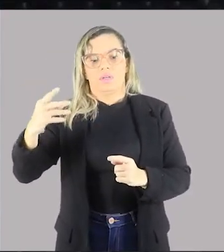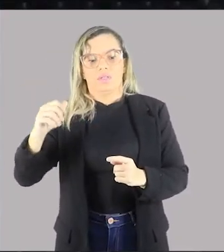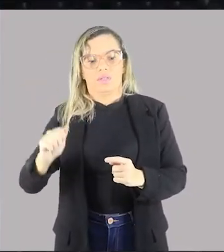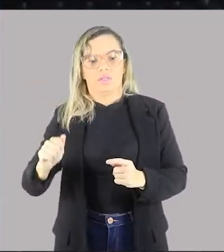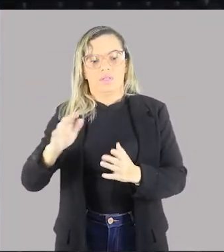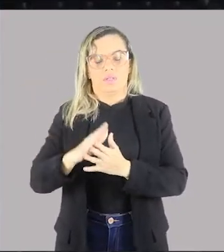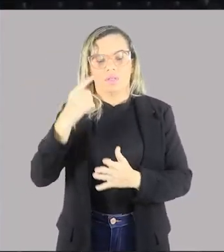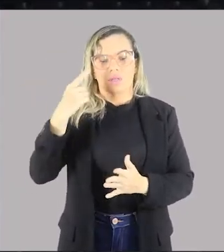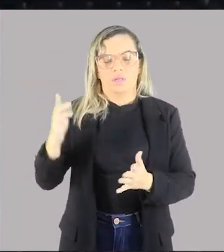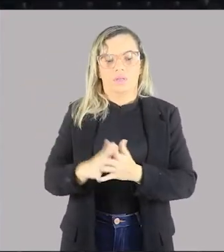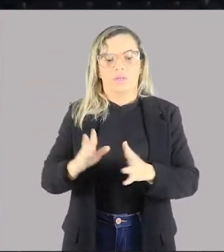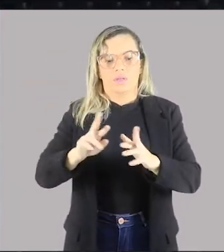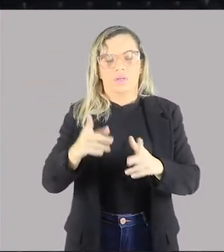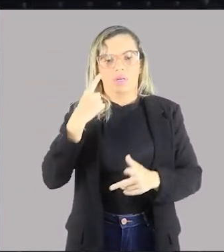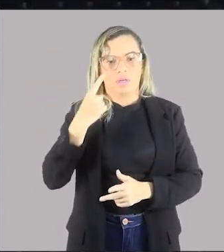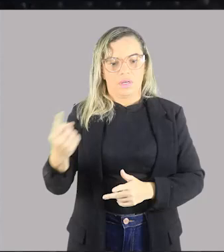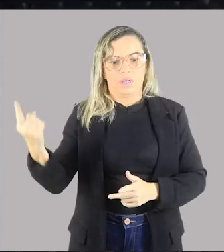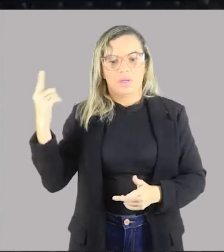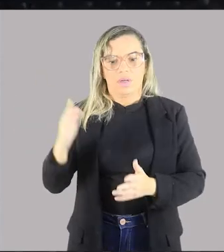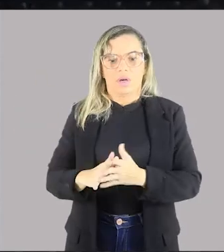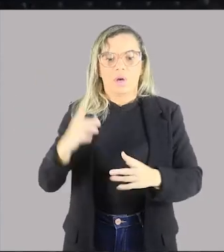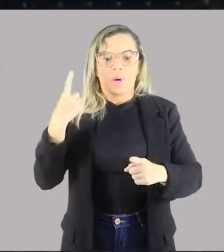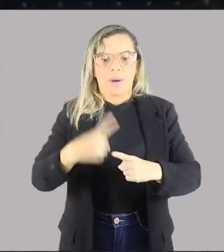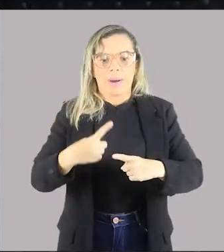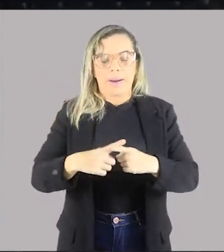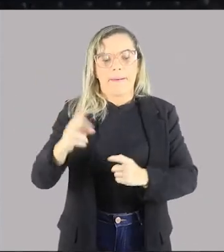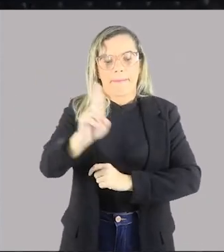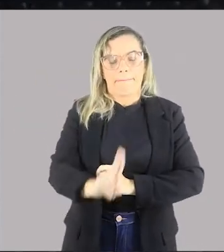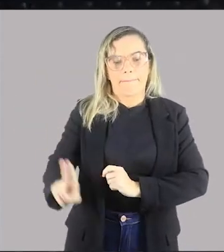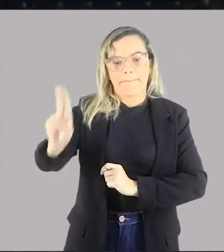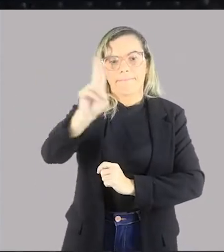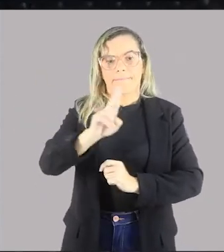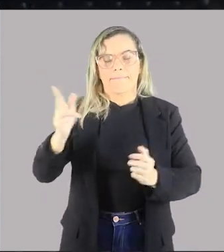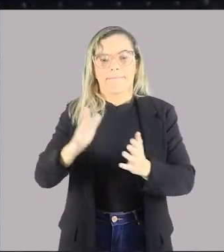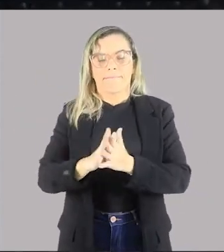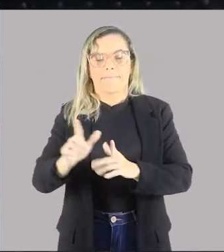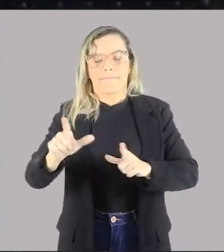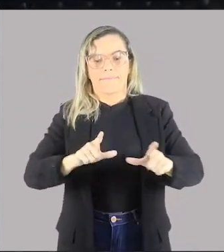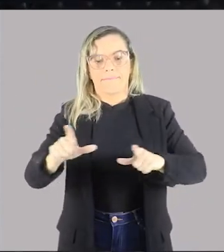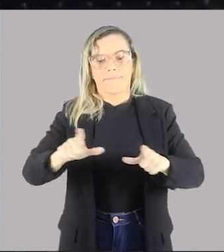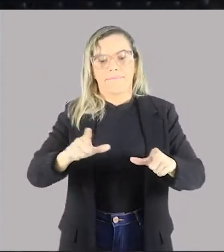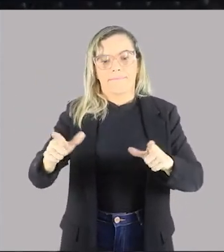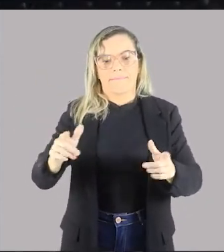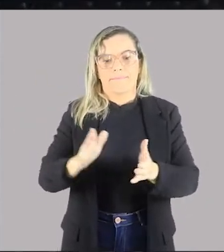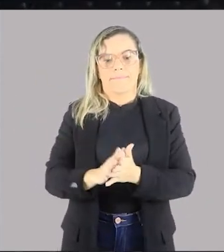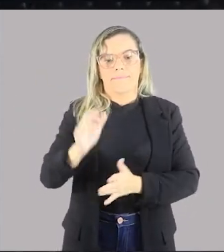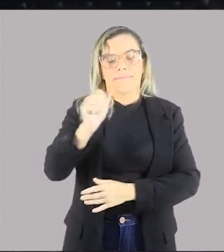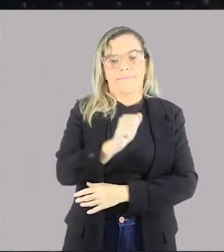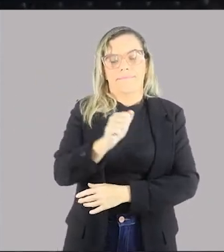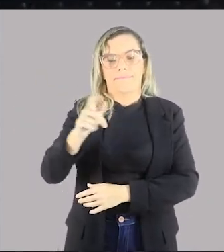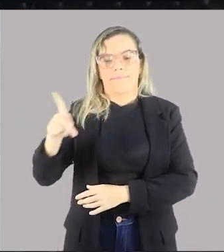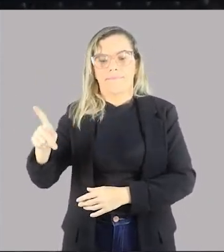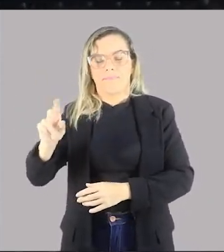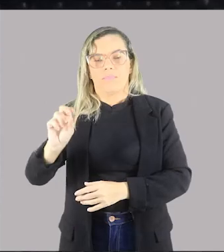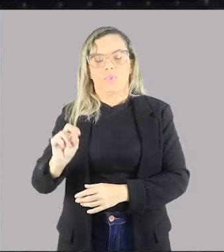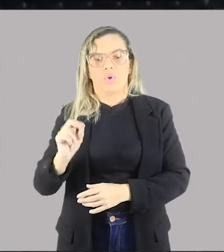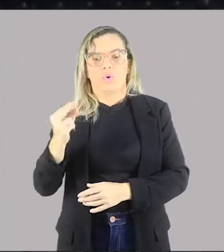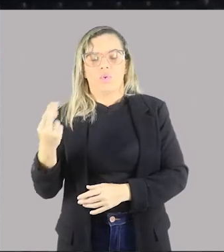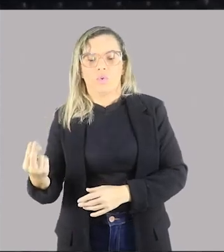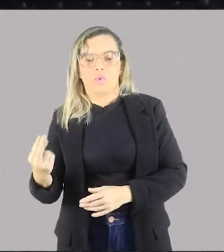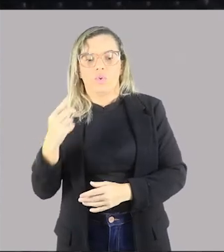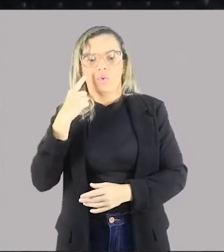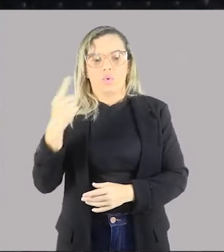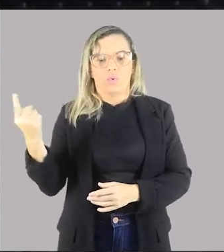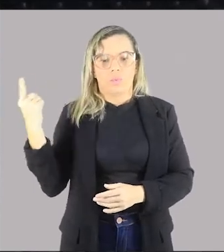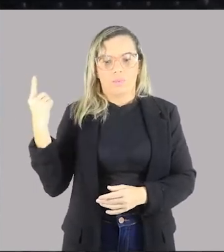dessa cassação para a demissão é porque se aplica apenas a servidores que estão aposentados ou a servidores que